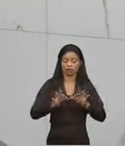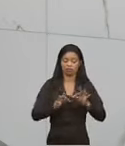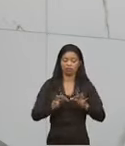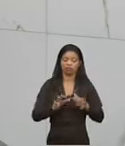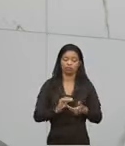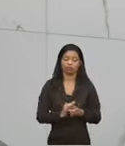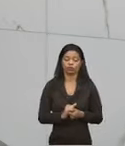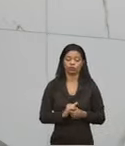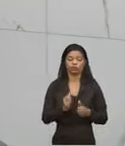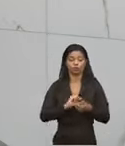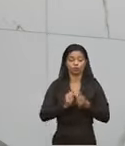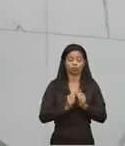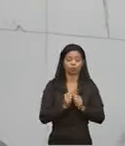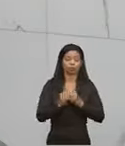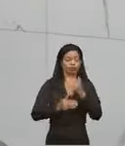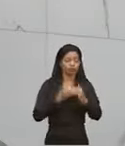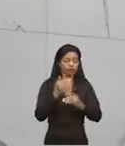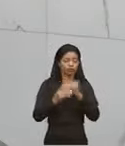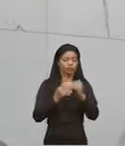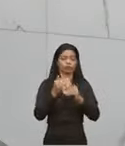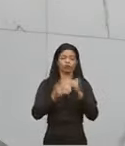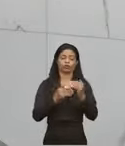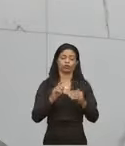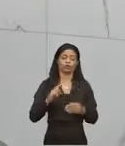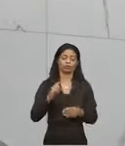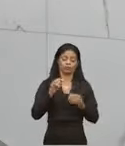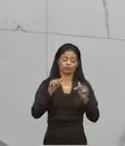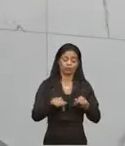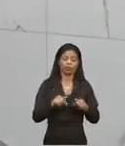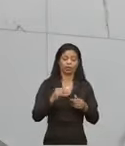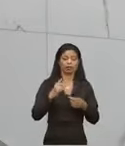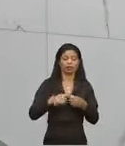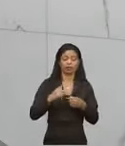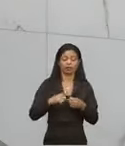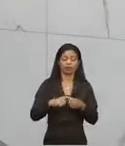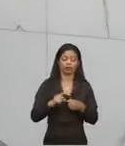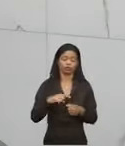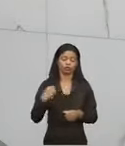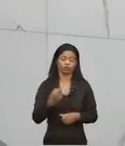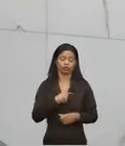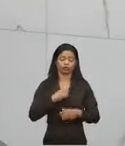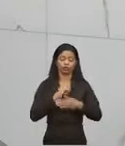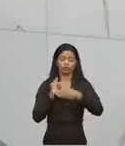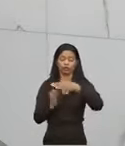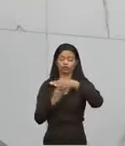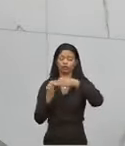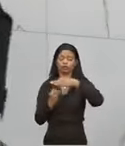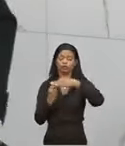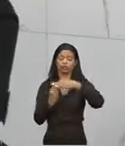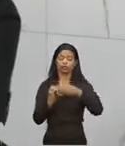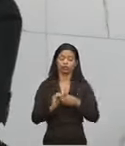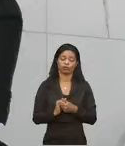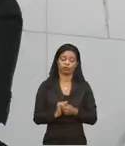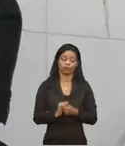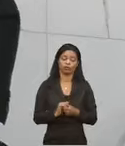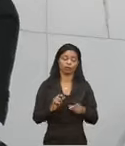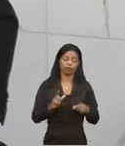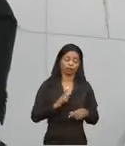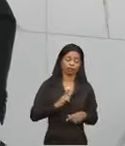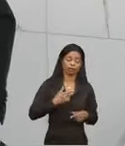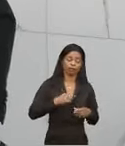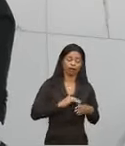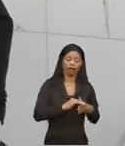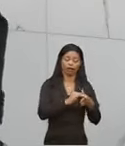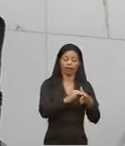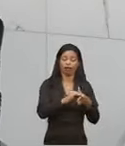está evoluindo nessa cidade. Através da nossa instituição, e nós somos padrinho, tem levado esporte